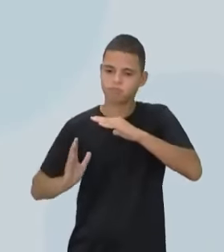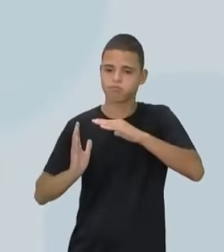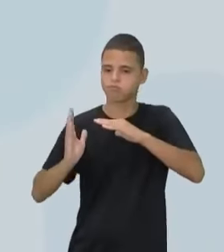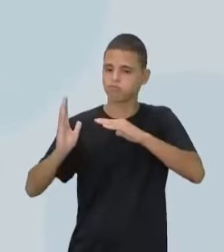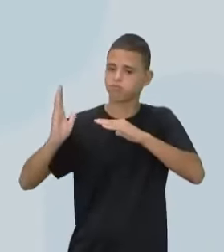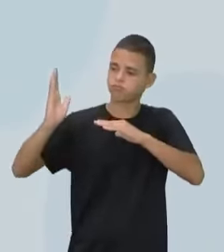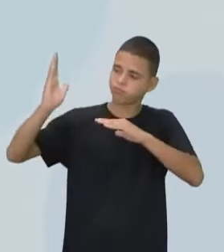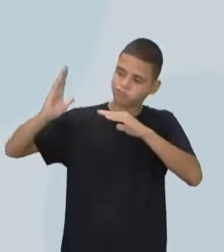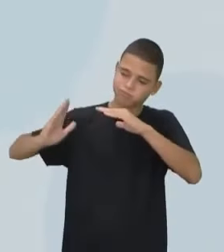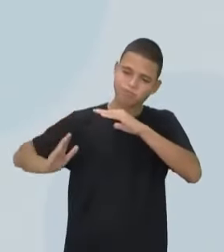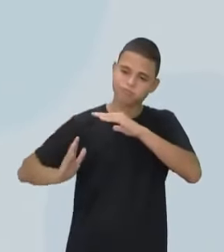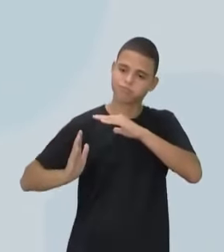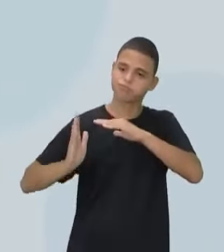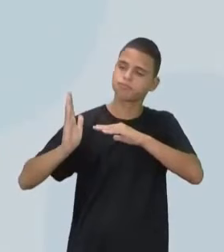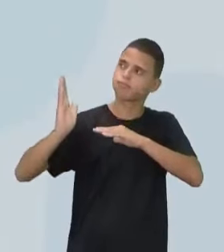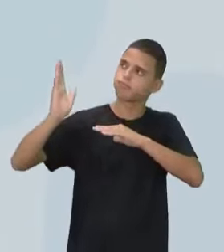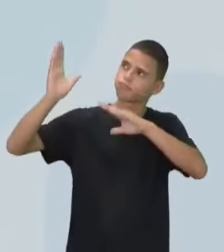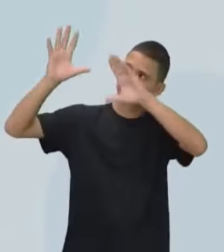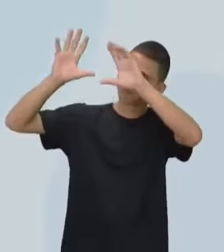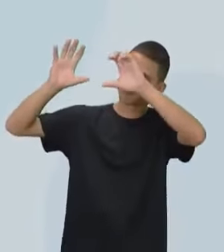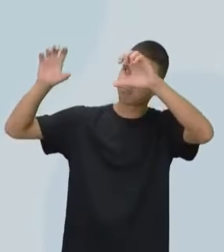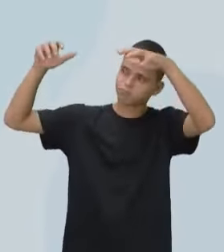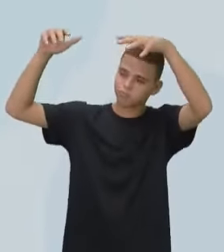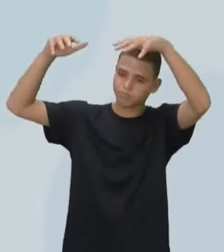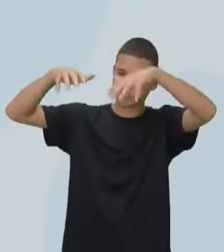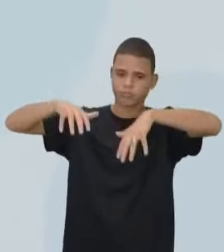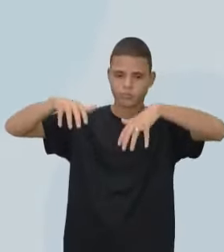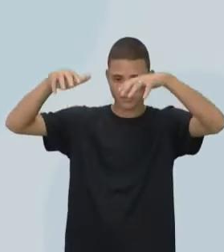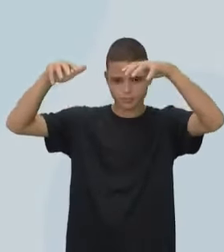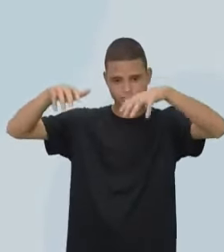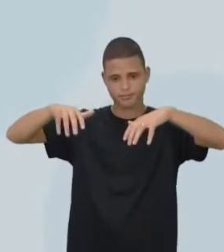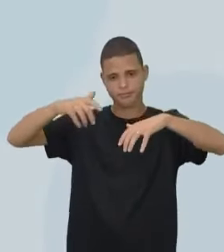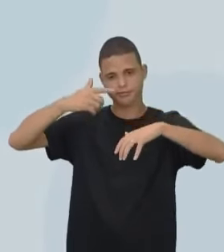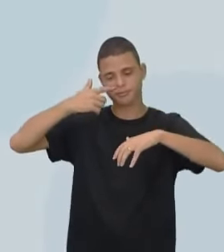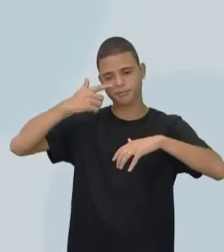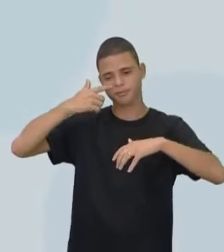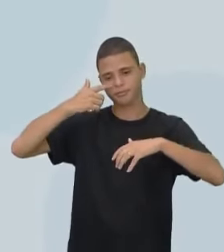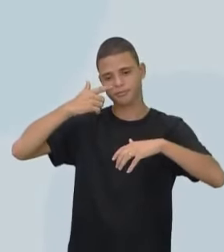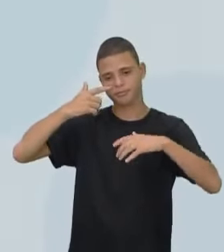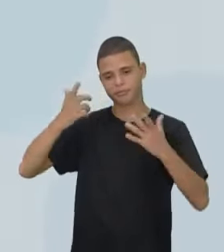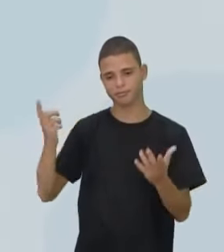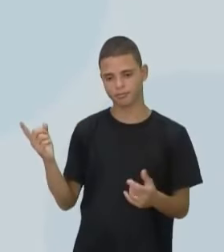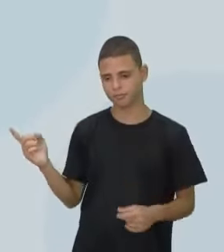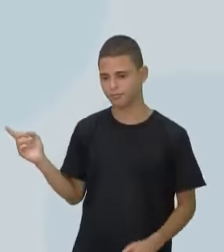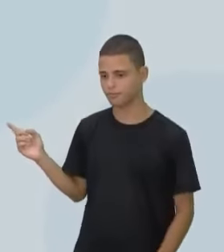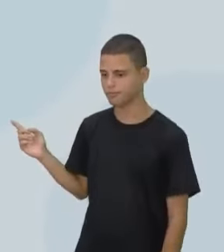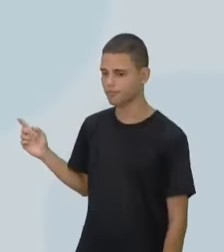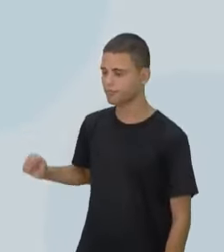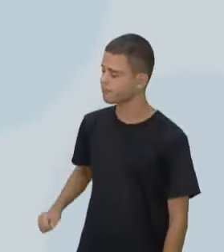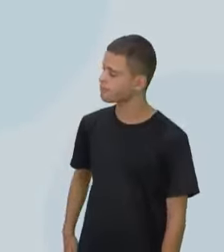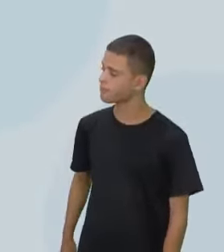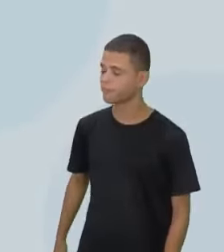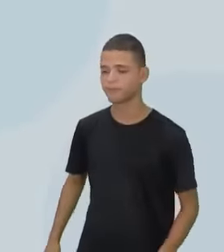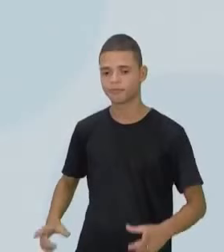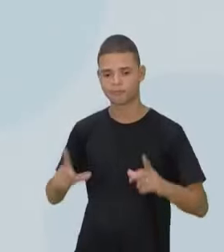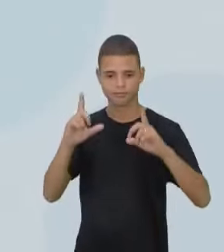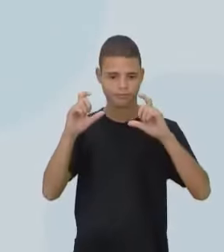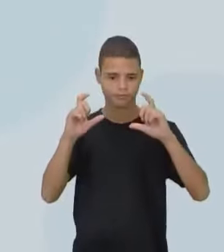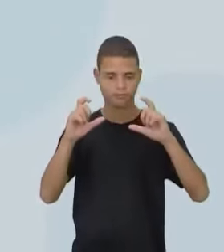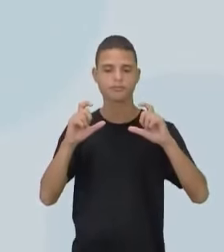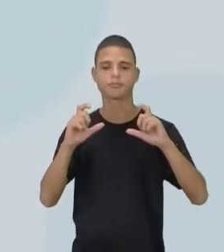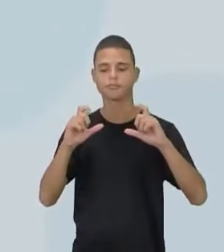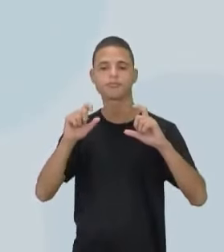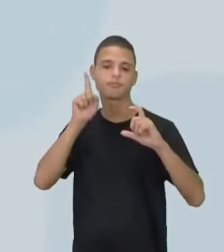chuva. Na foto, nós temos ali uma frente fria atuando nos Estados Unidos. Infelizmente, a gente não conseguiu do